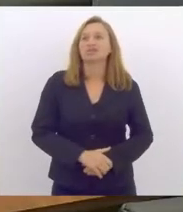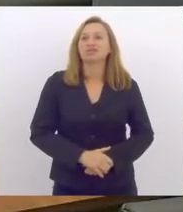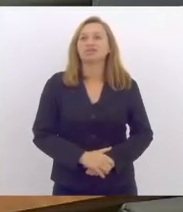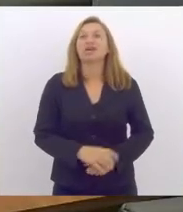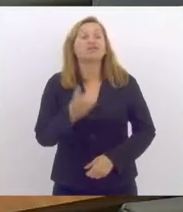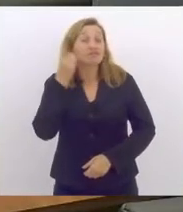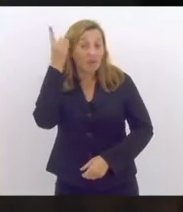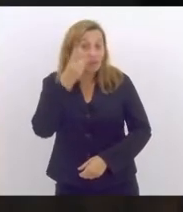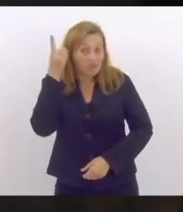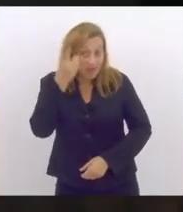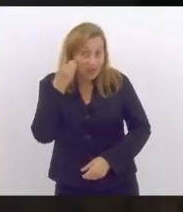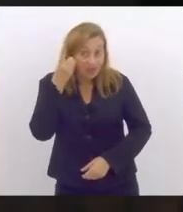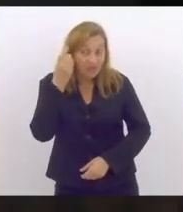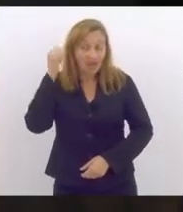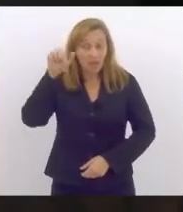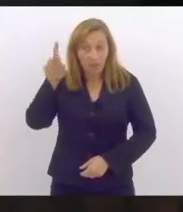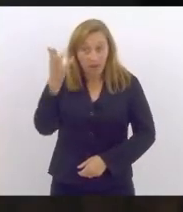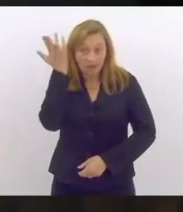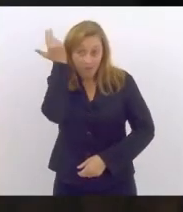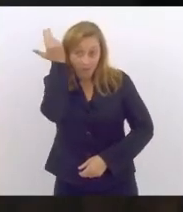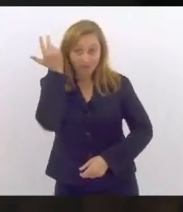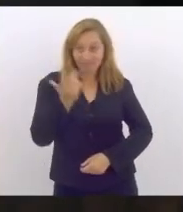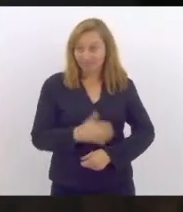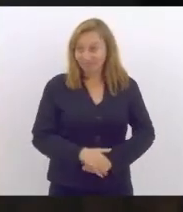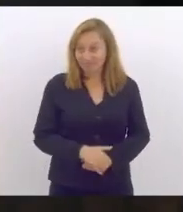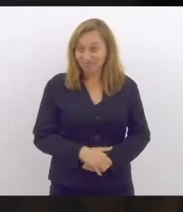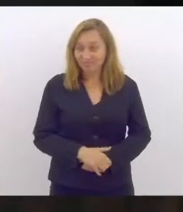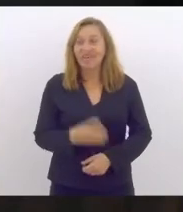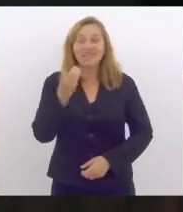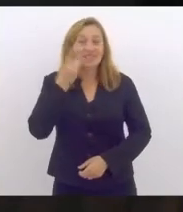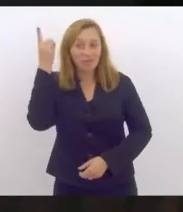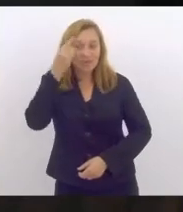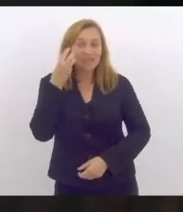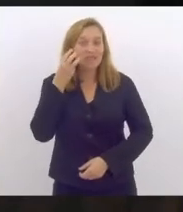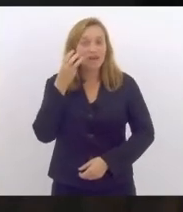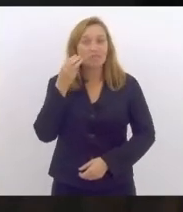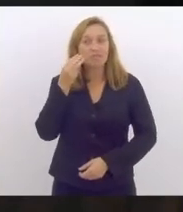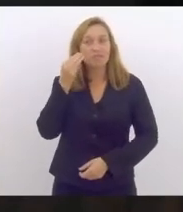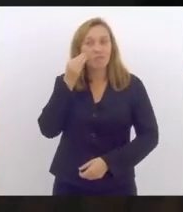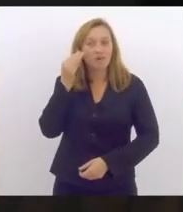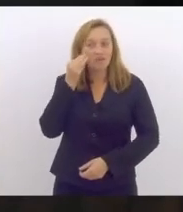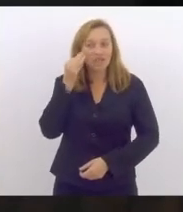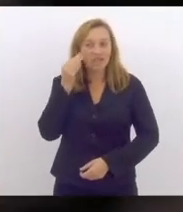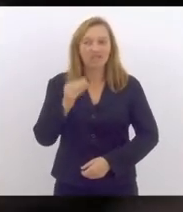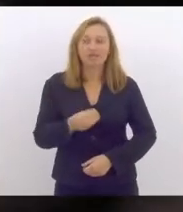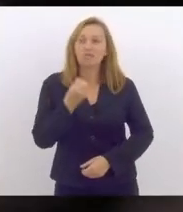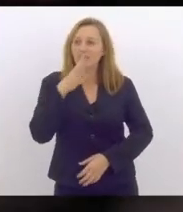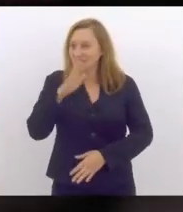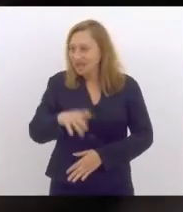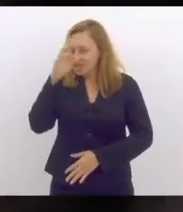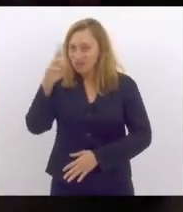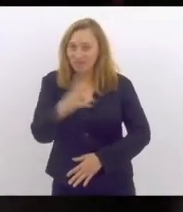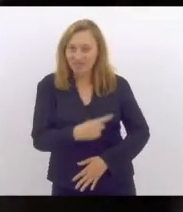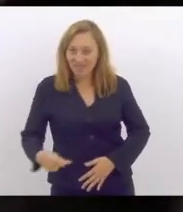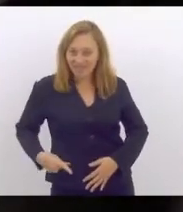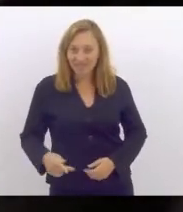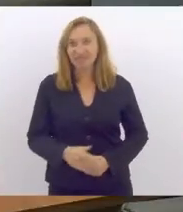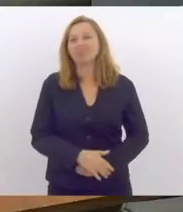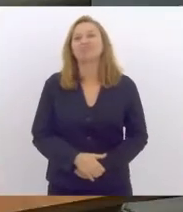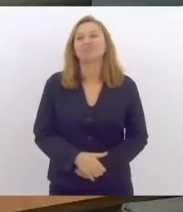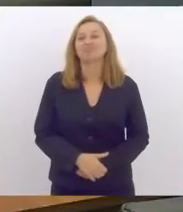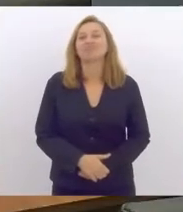e o deputado Eliomar, deputada Mônica Francisco. Boa tarde, presidente.